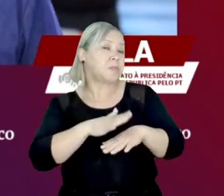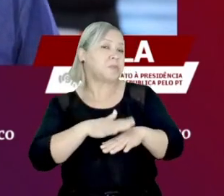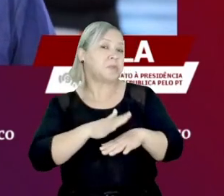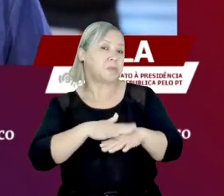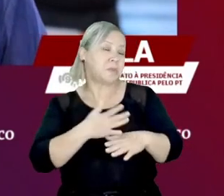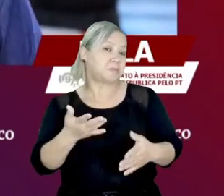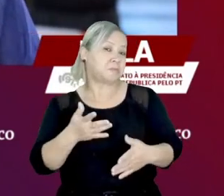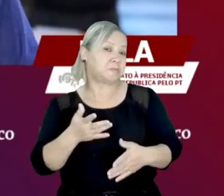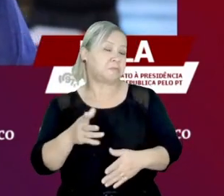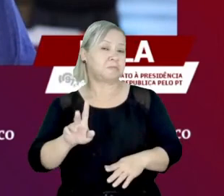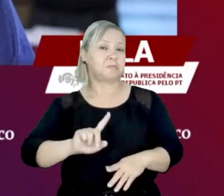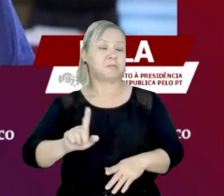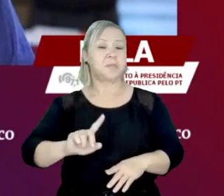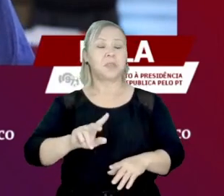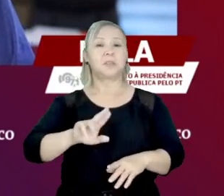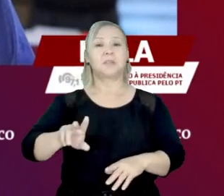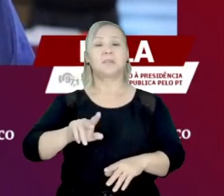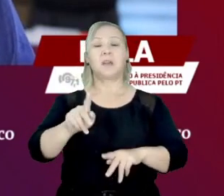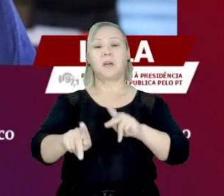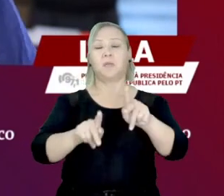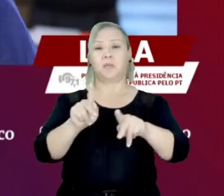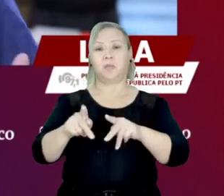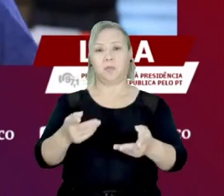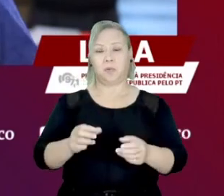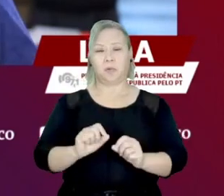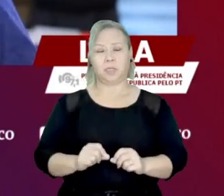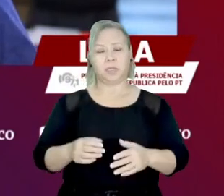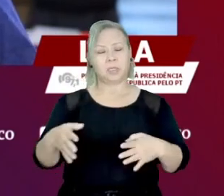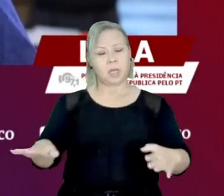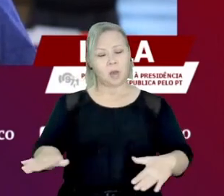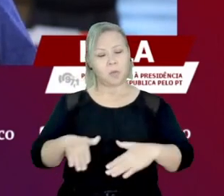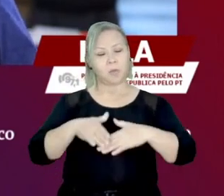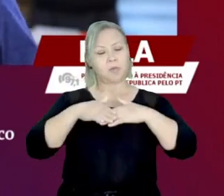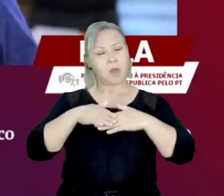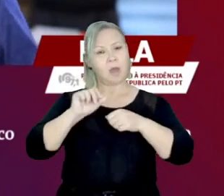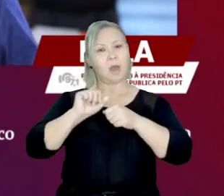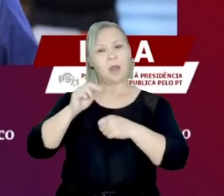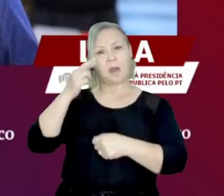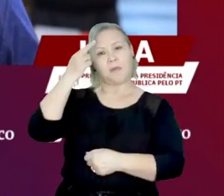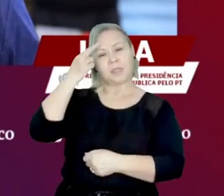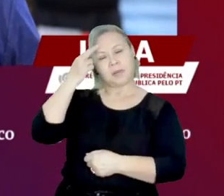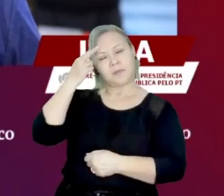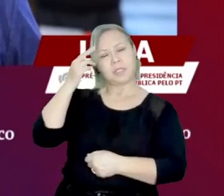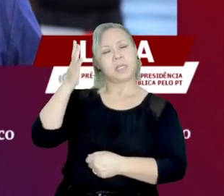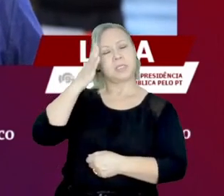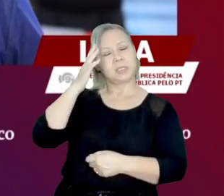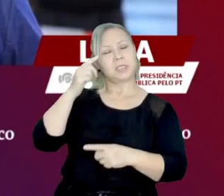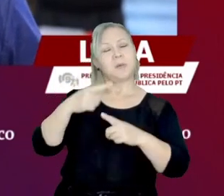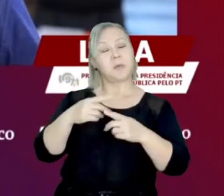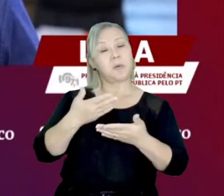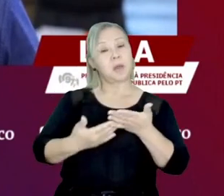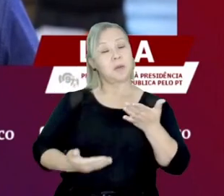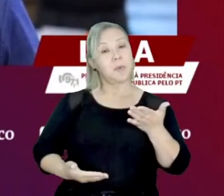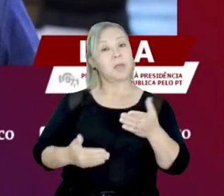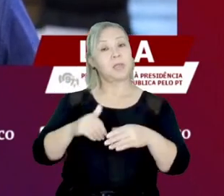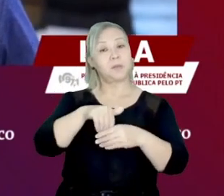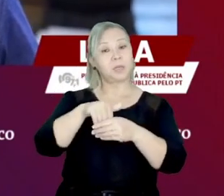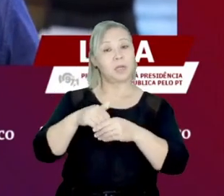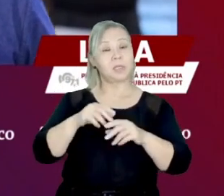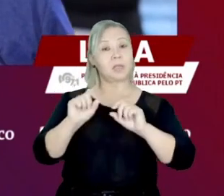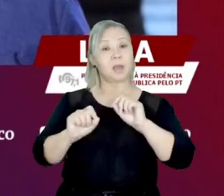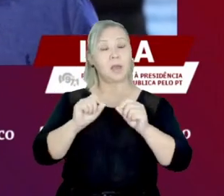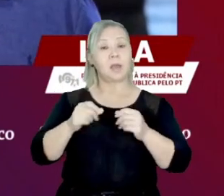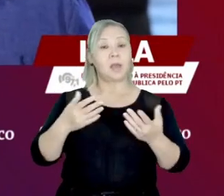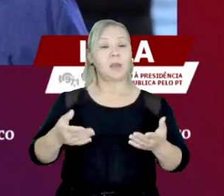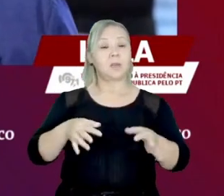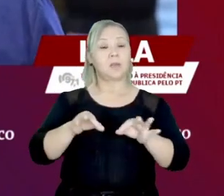nosso governador Pimentel. É preciso fazer uma reflexão. Não foi o povo que ficou ruim. Não foi o povo